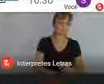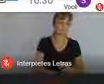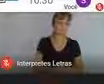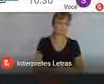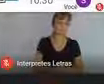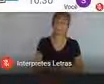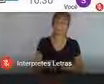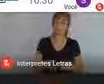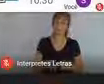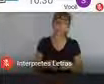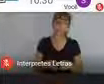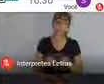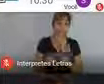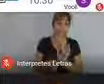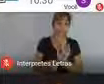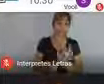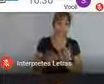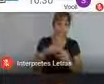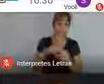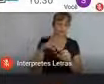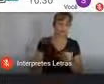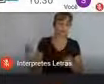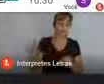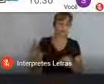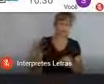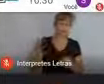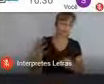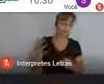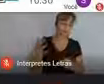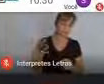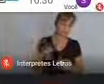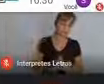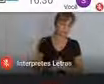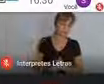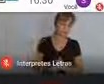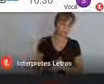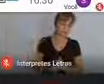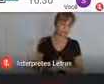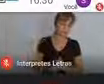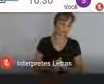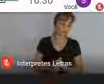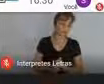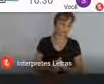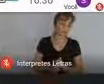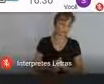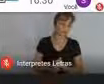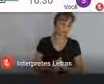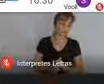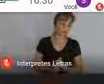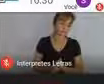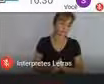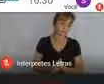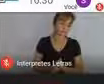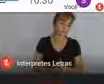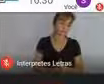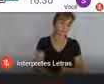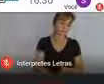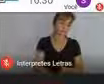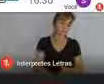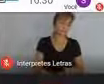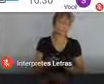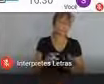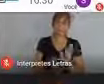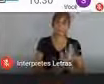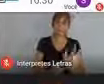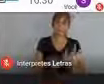extralinguísticas. Naquele momento, os dialetólogos estavam interessados apenas na variação espacial, na variação geográfica.